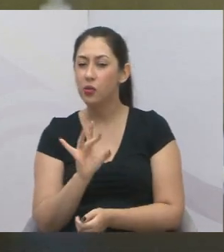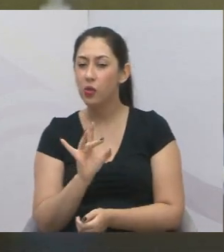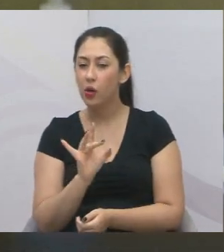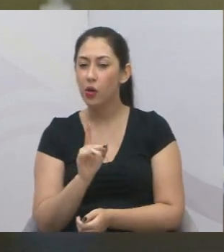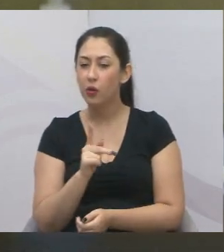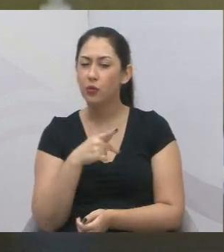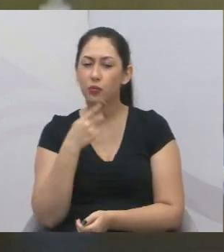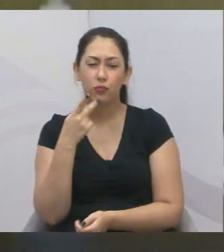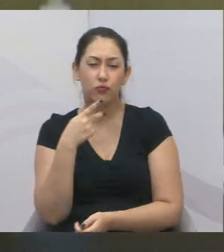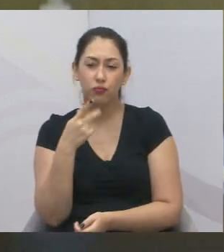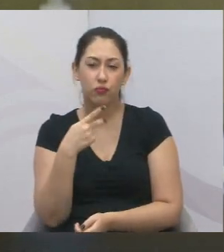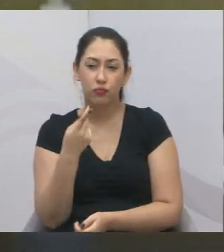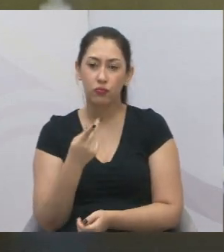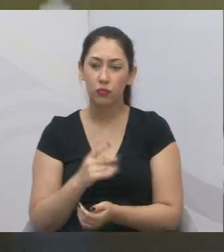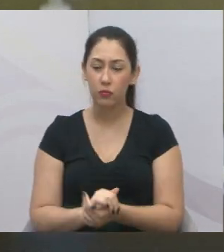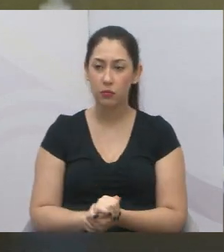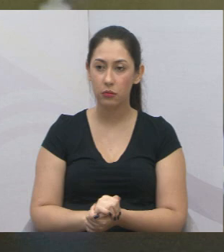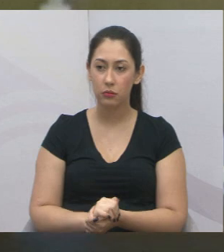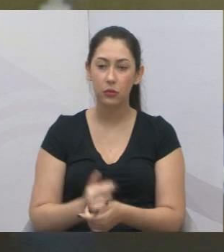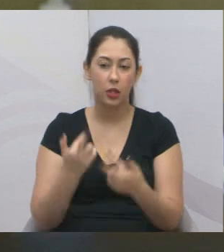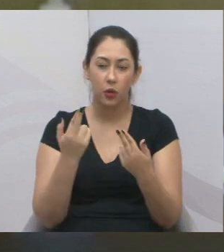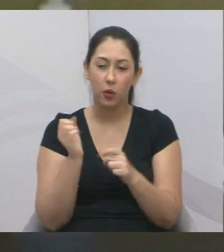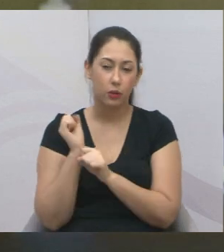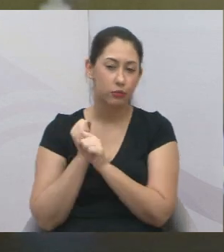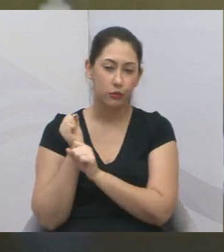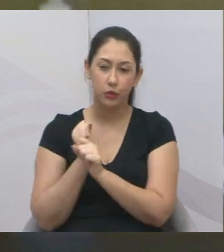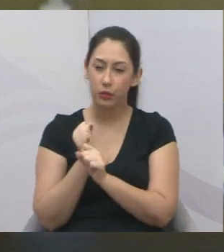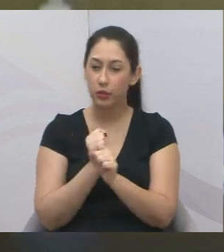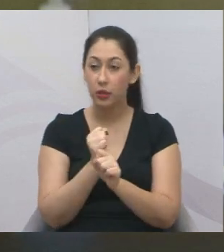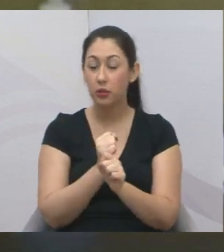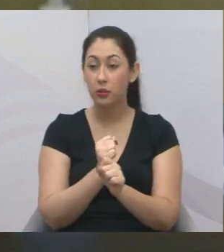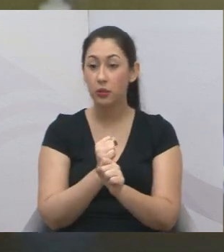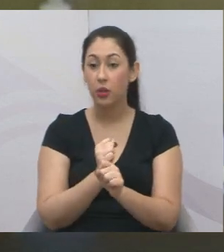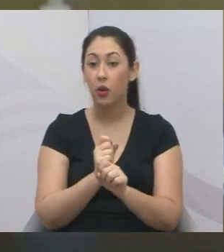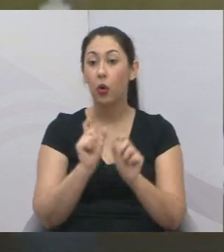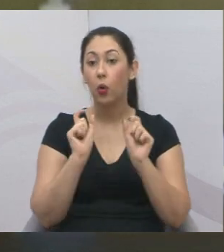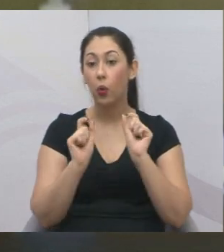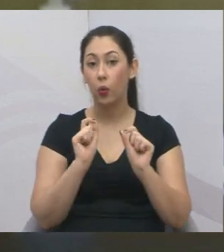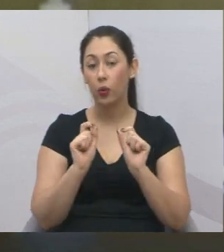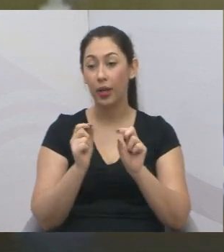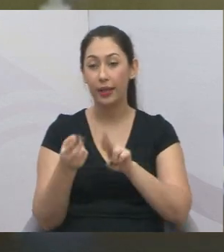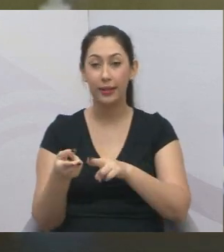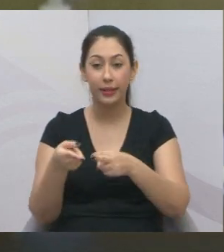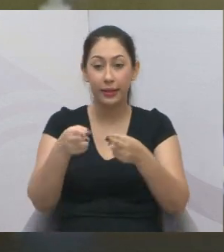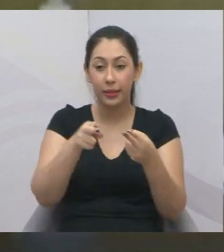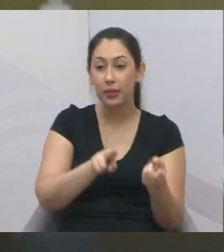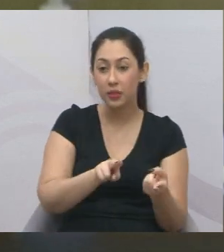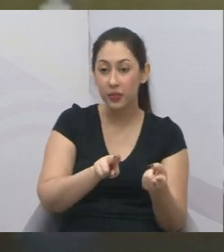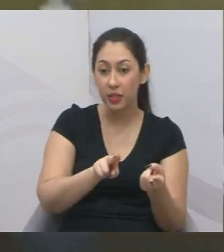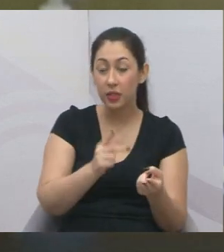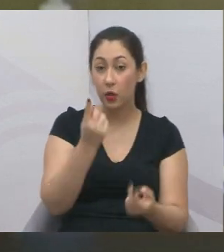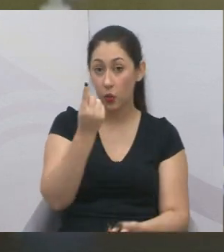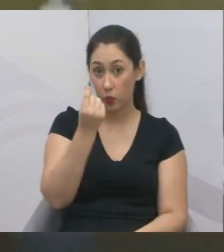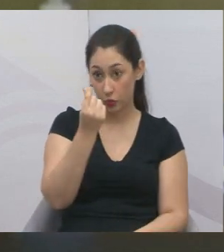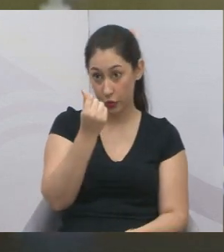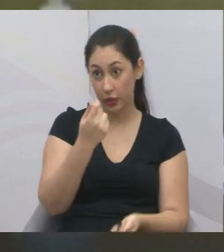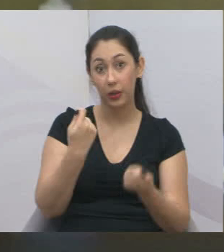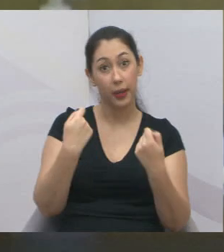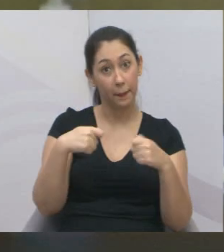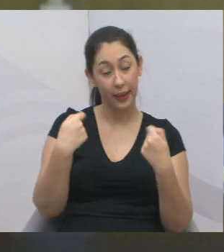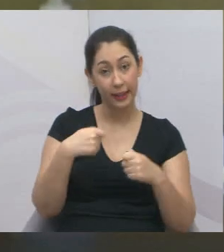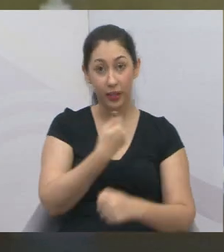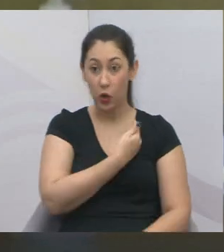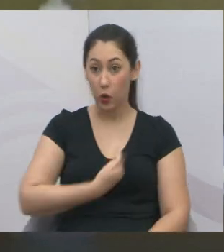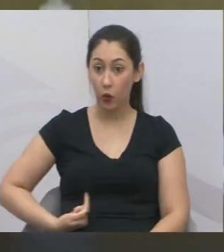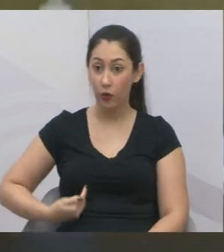apenas um comentário, né, como todos os anos, né, a questão da transferência de capital, que seria um recurso que deveria vir do